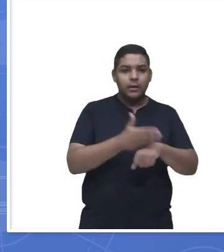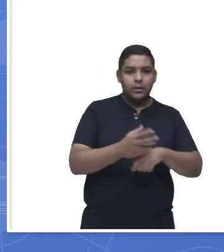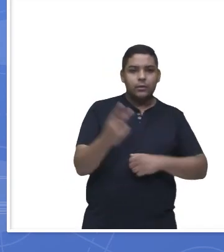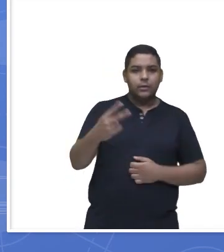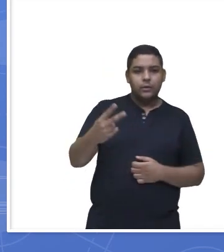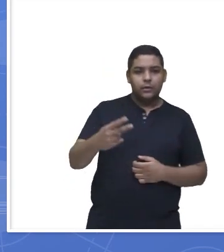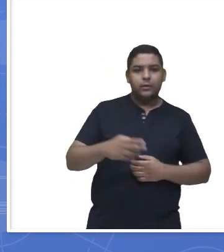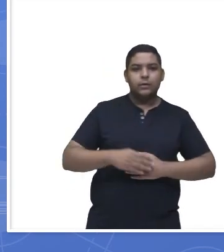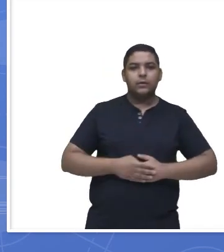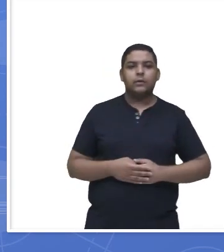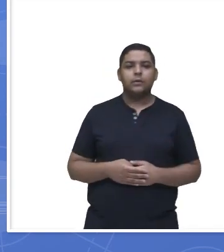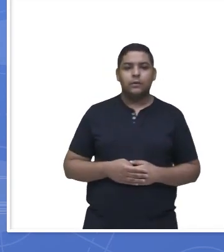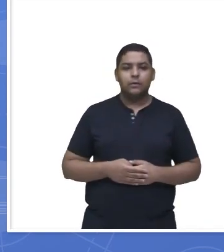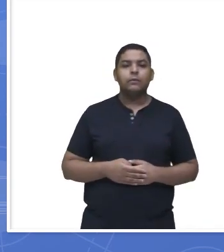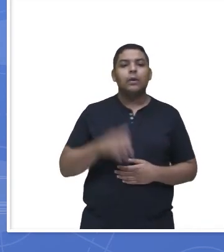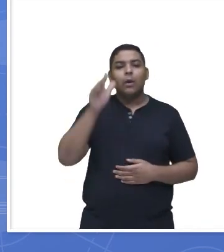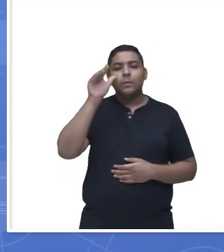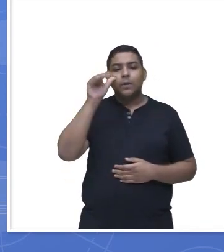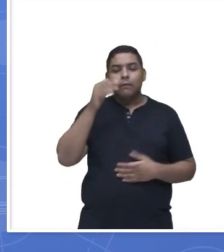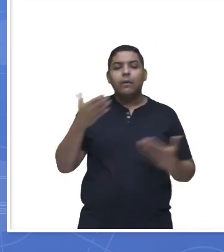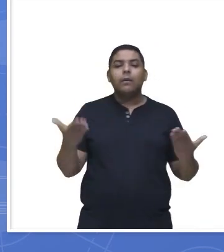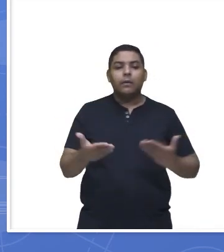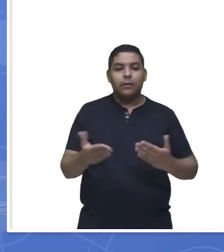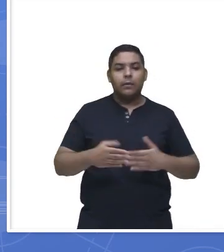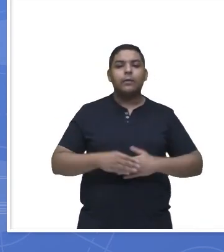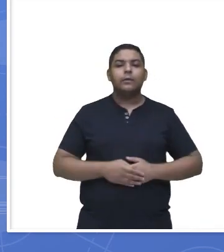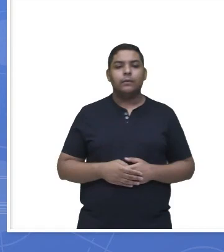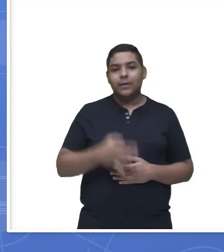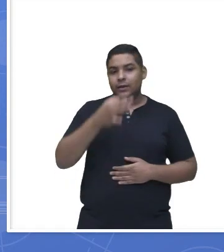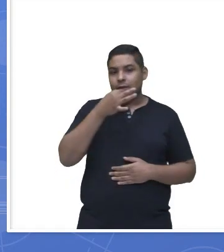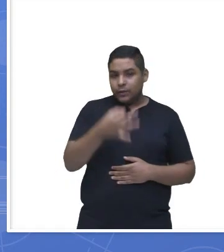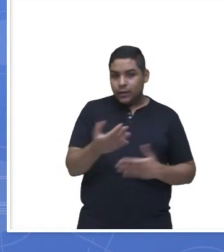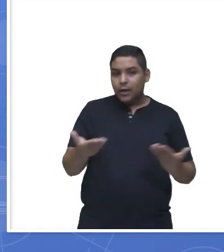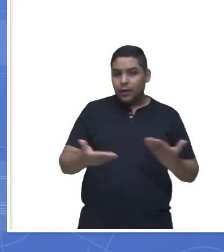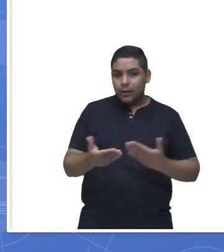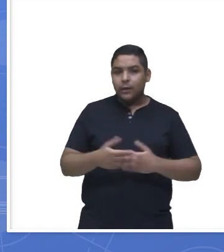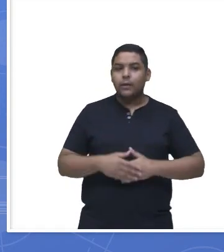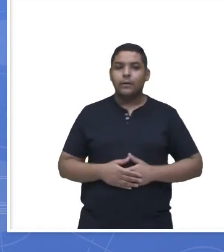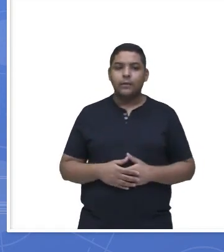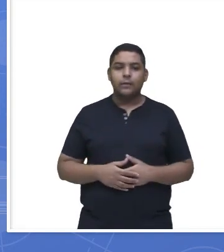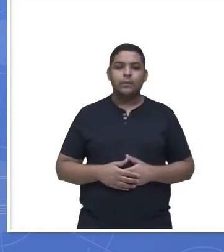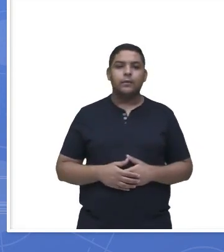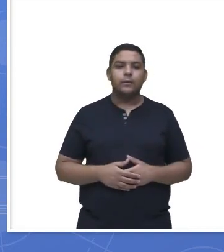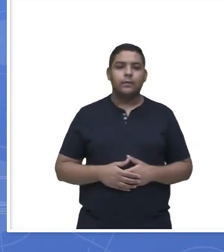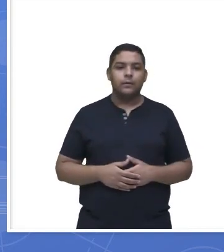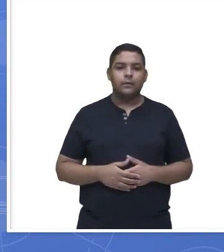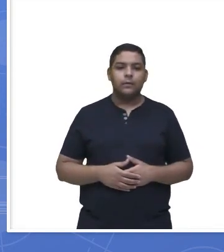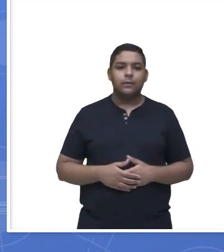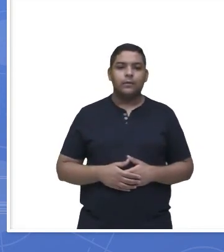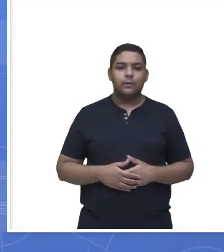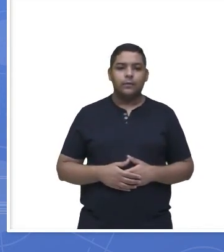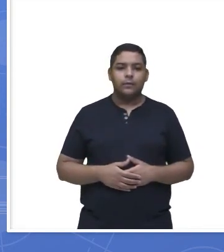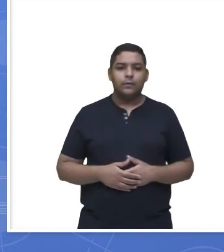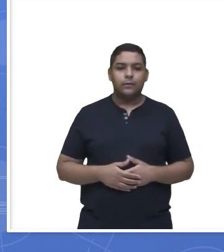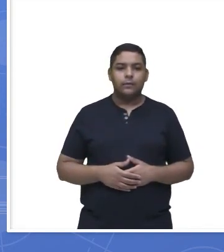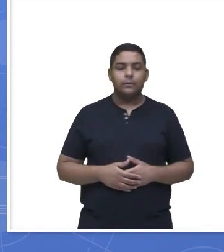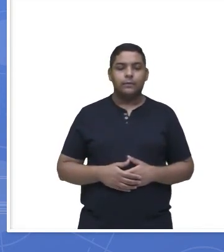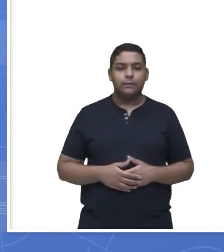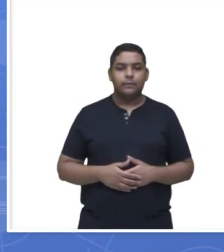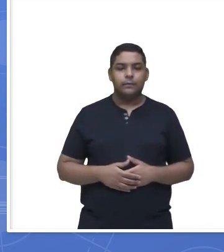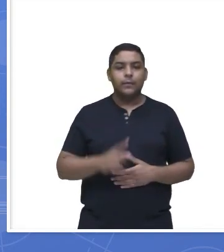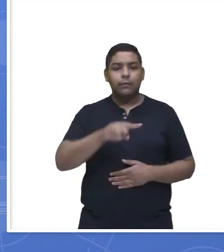para a segunda. Nós vamos observar agora, olha, fica a dica, versos íntimos. Versos íntimos.